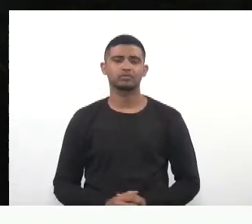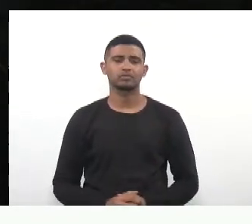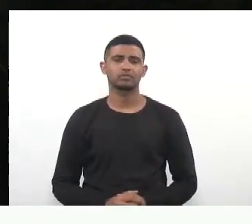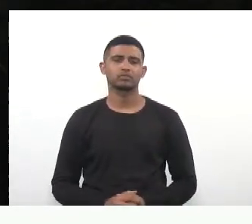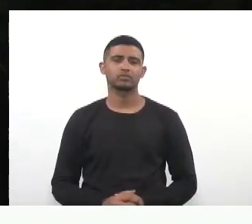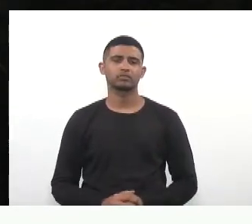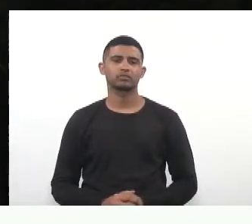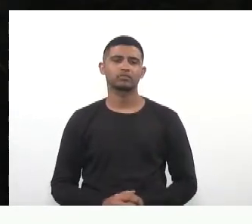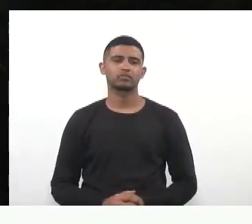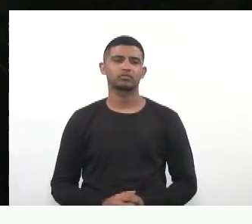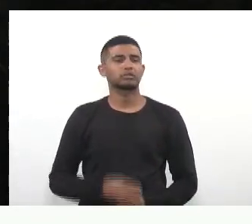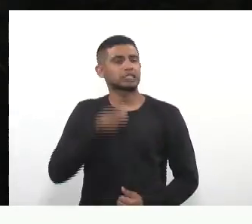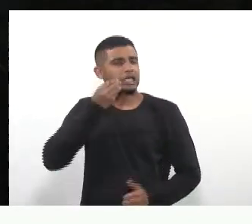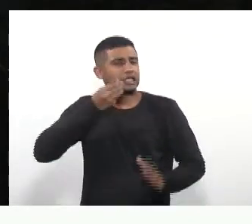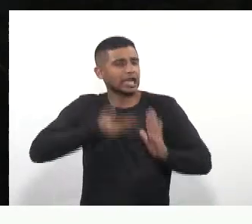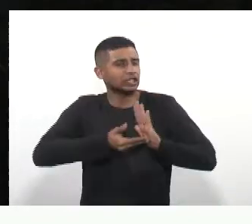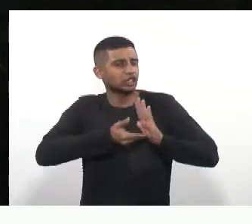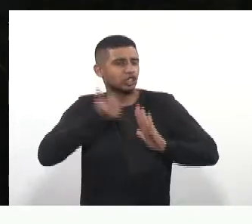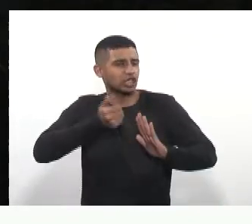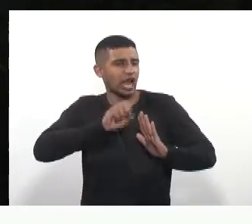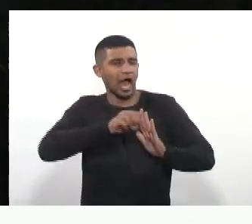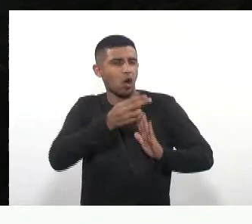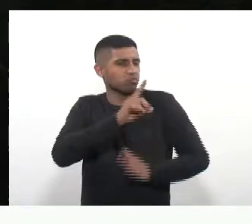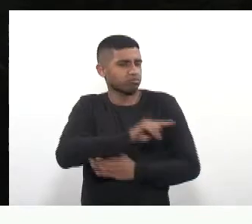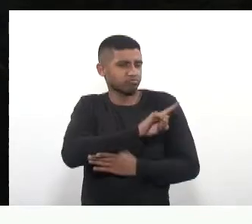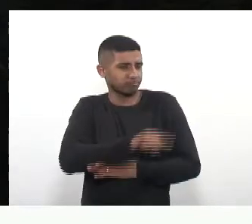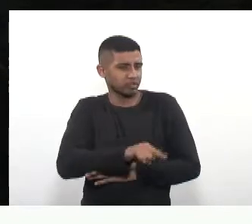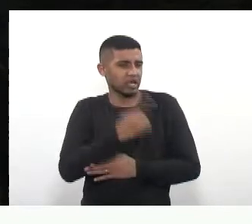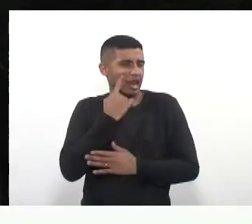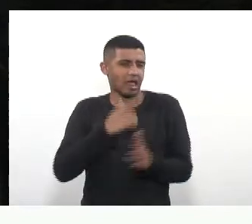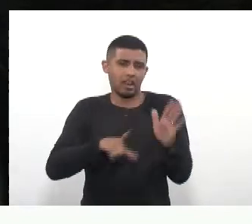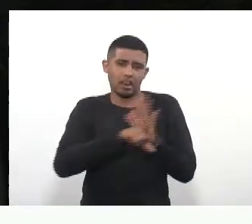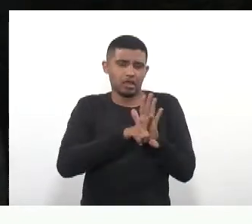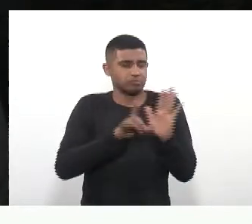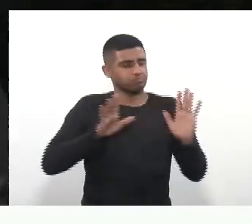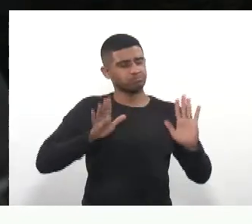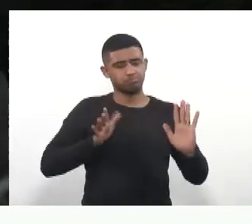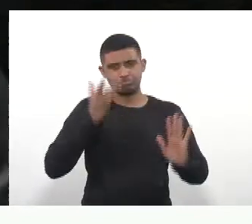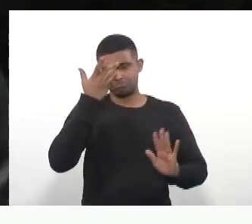em vistas a derrubar ou suspender o efeito da lei.